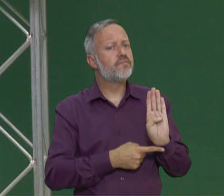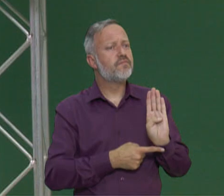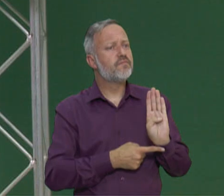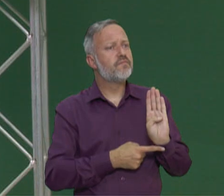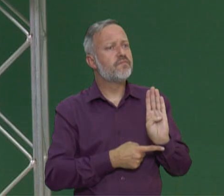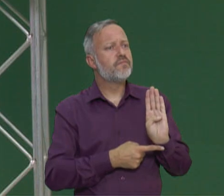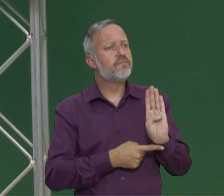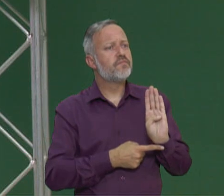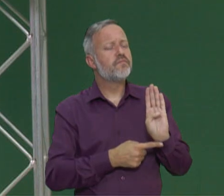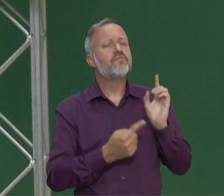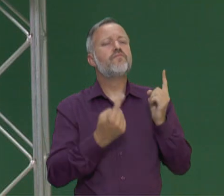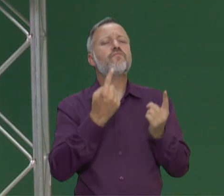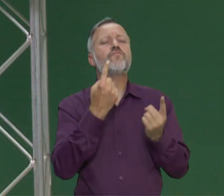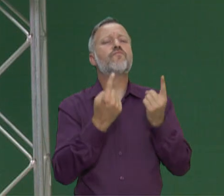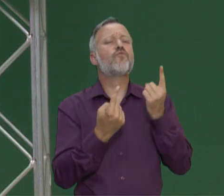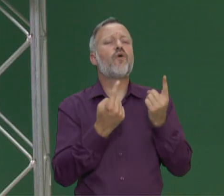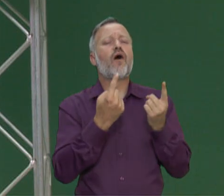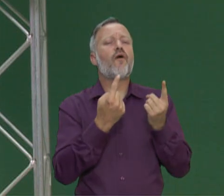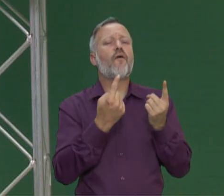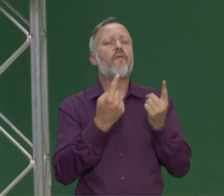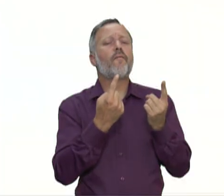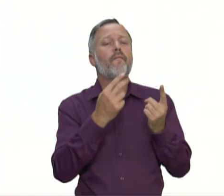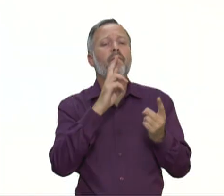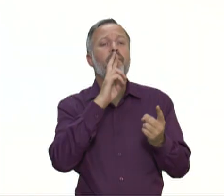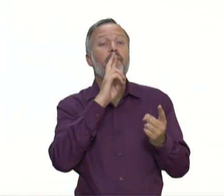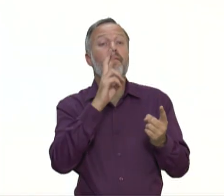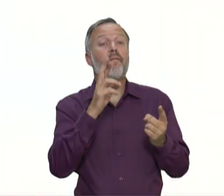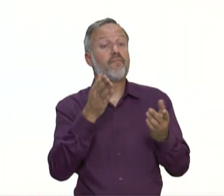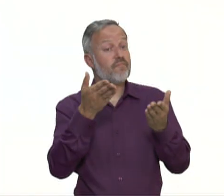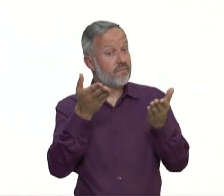painted. Tempo para você responder.